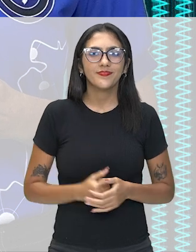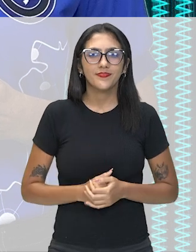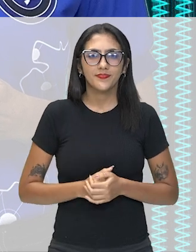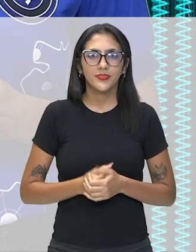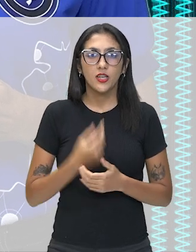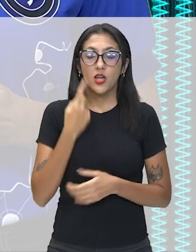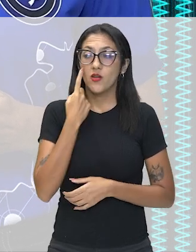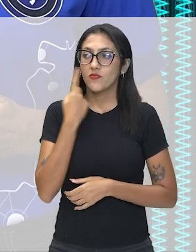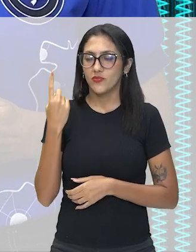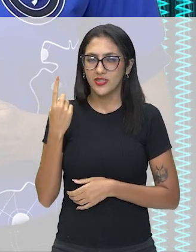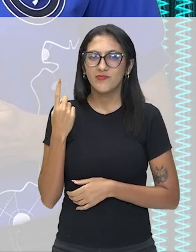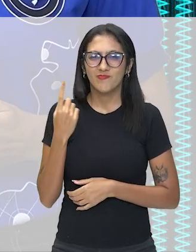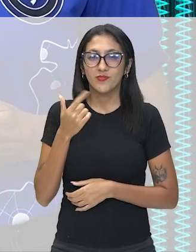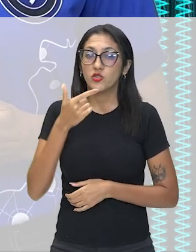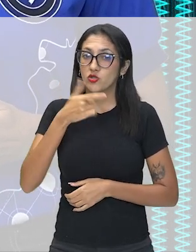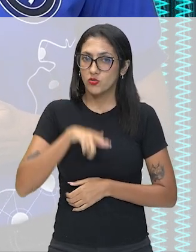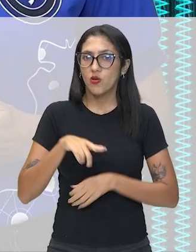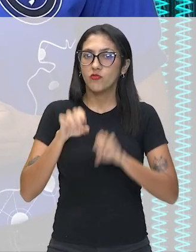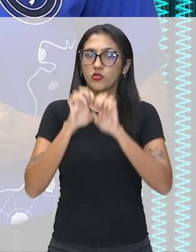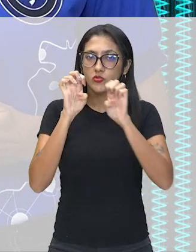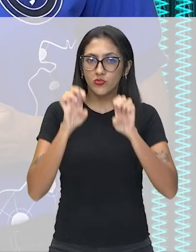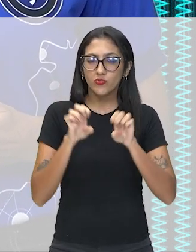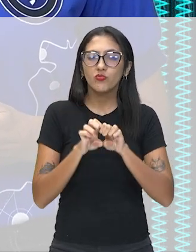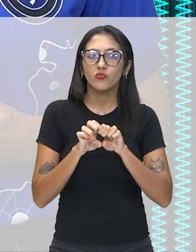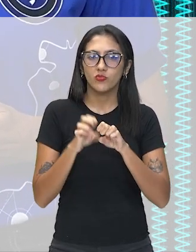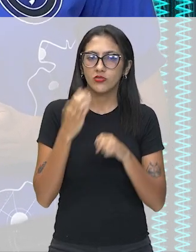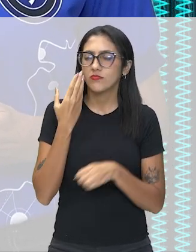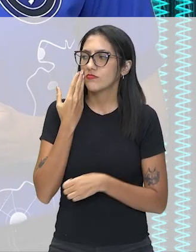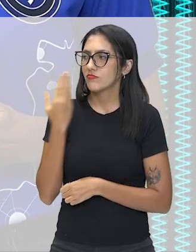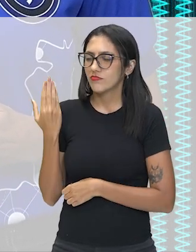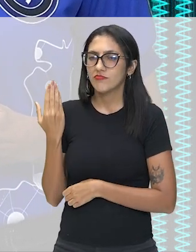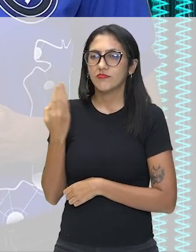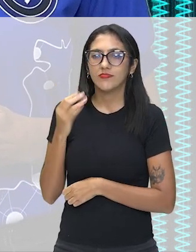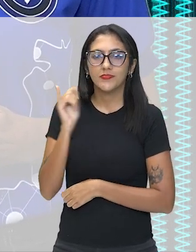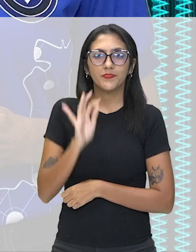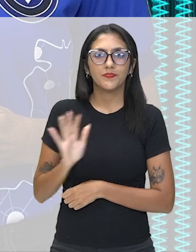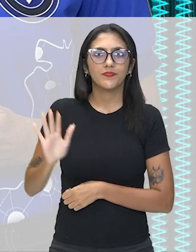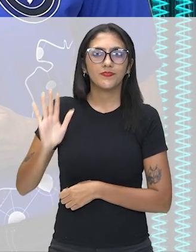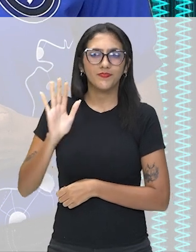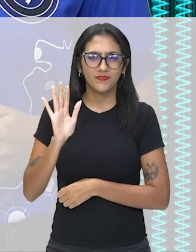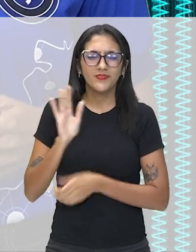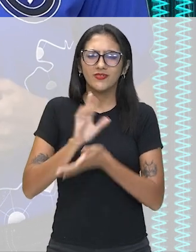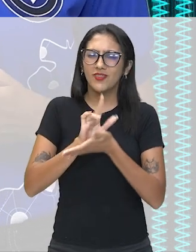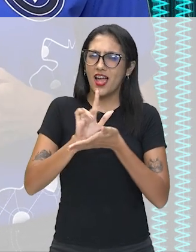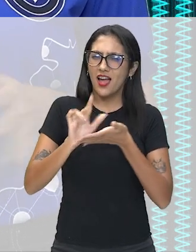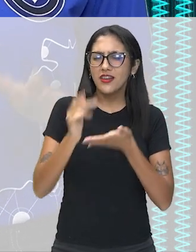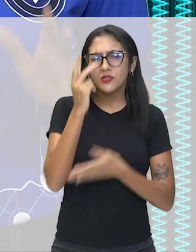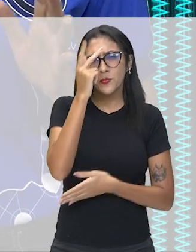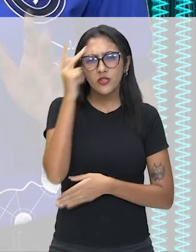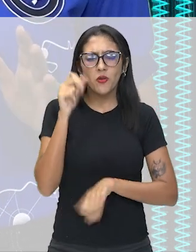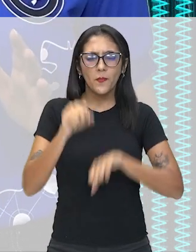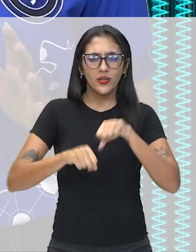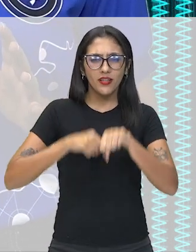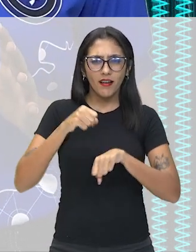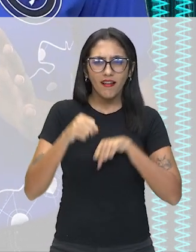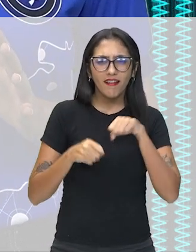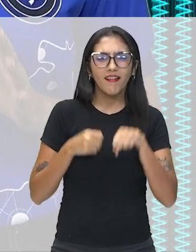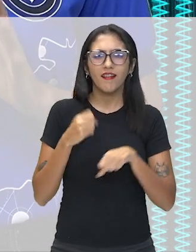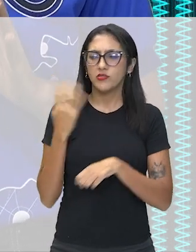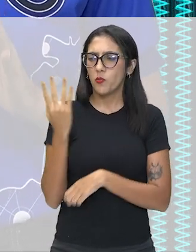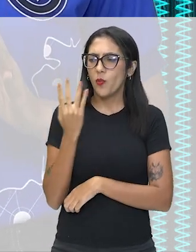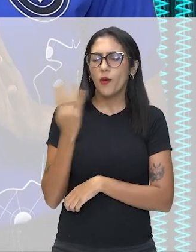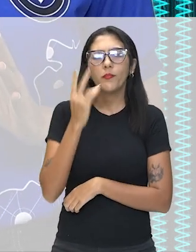elementos aqui, observe aqui essa imagem, né? Várias pessoas aqui na bicicleta, todas tranquilas, alegres, se